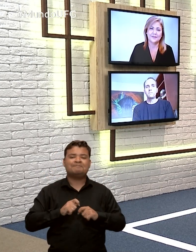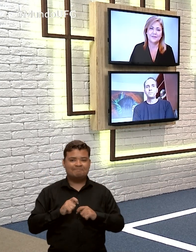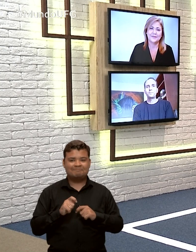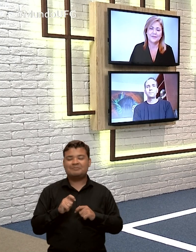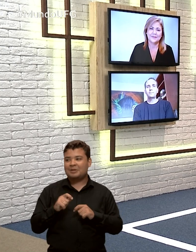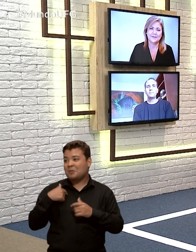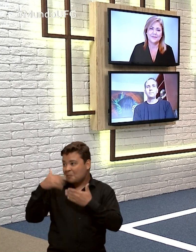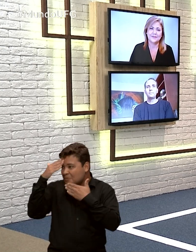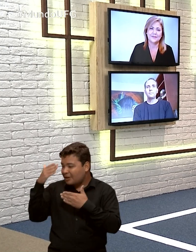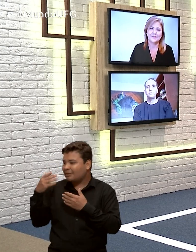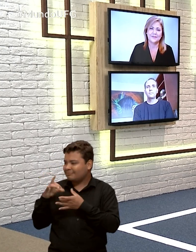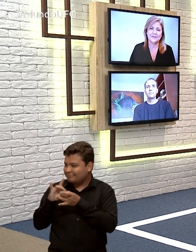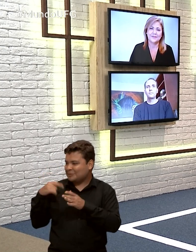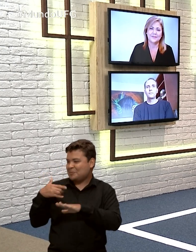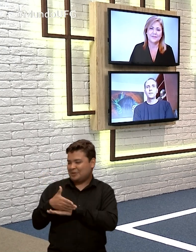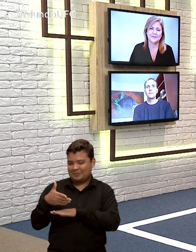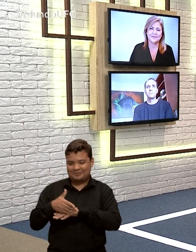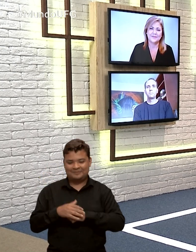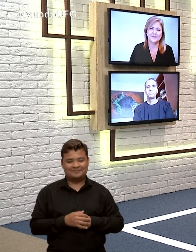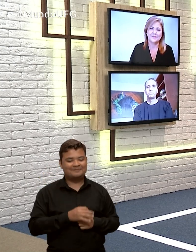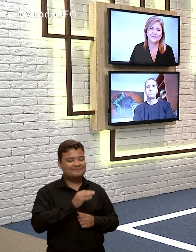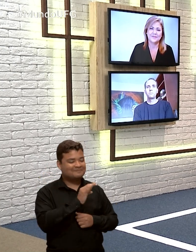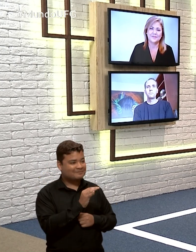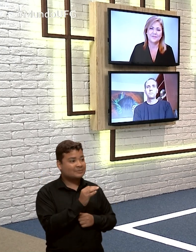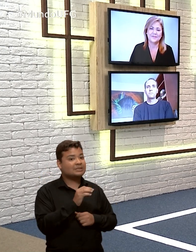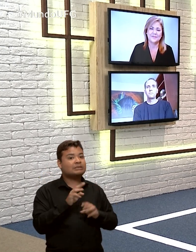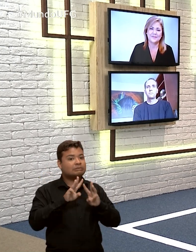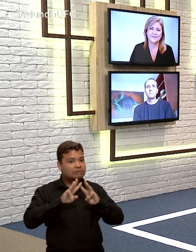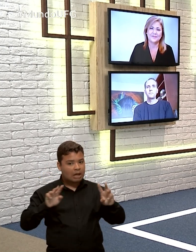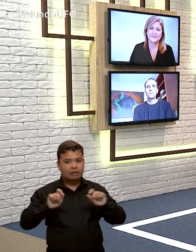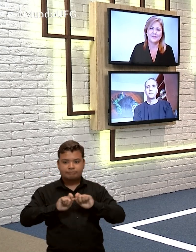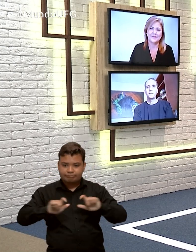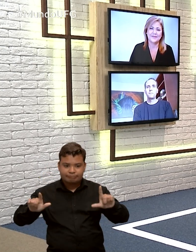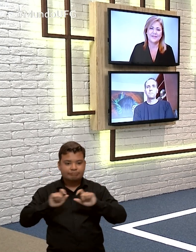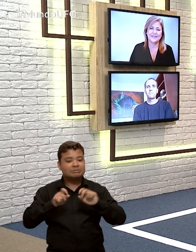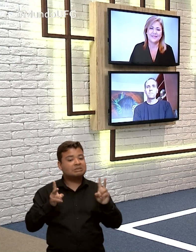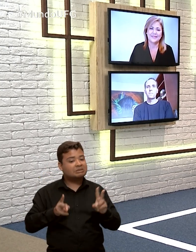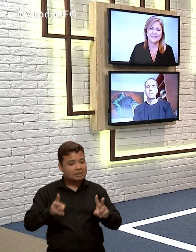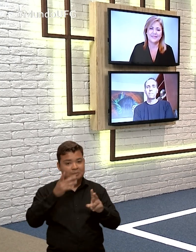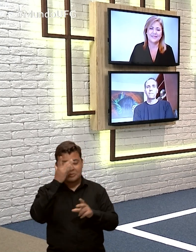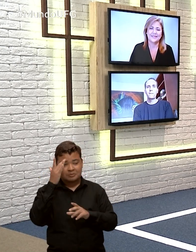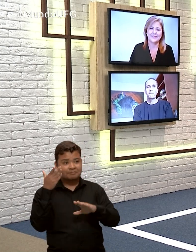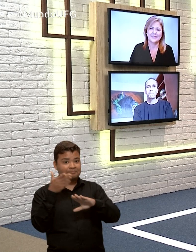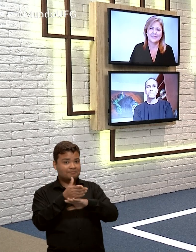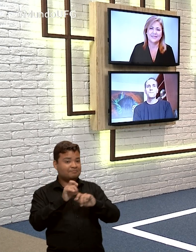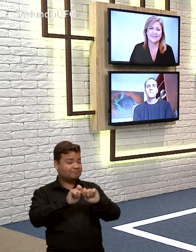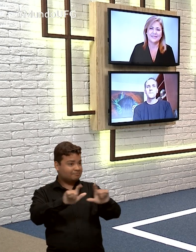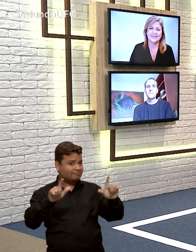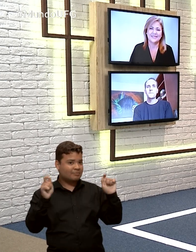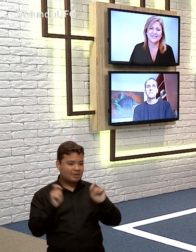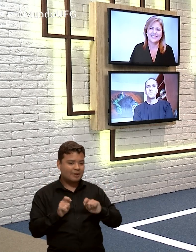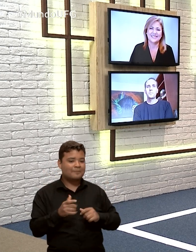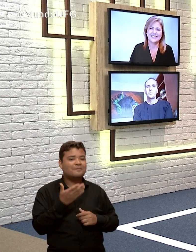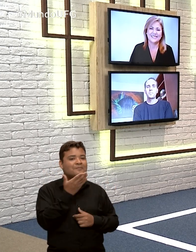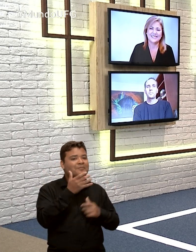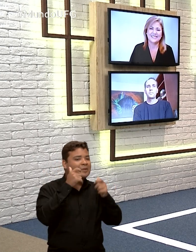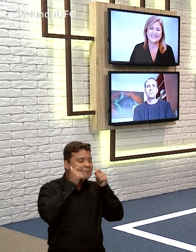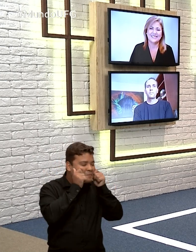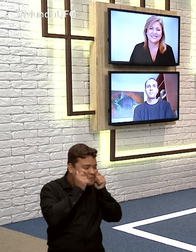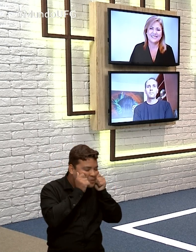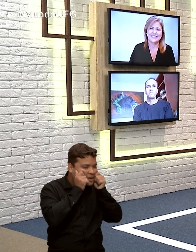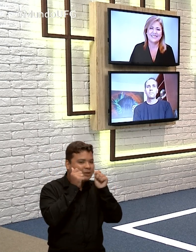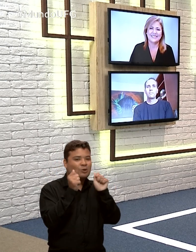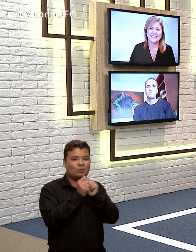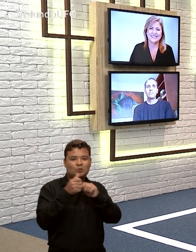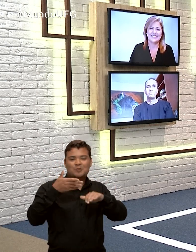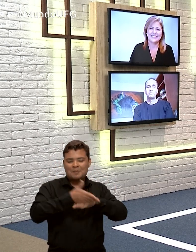participação. Perfeito, a gente deixou sempre o site aqui para o pessoal ir lá e visitar. Maria, muito obrigada por participar aqui com a